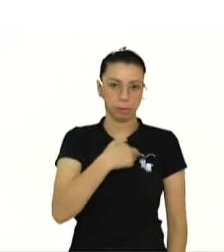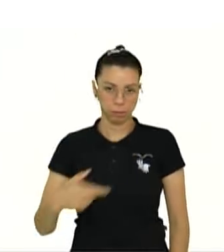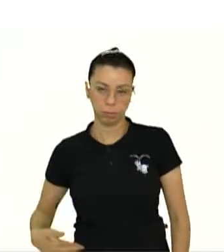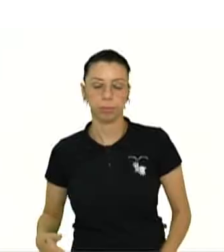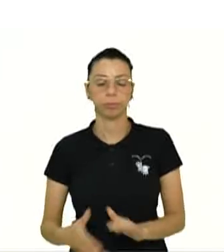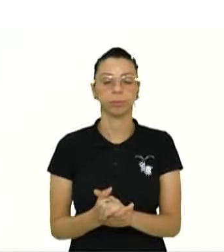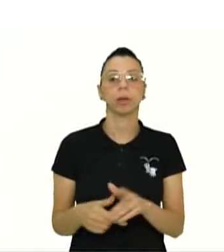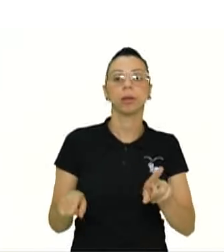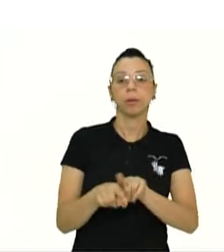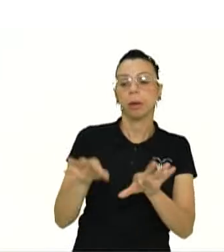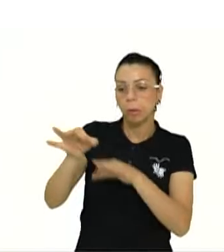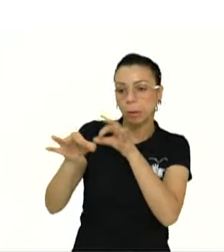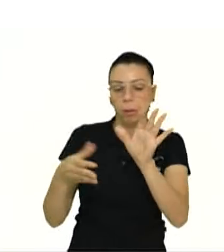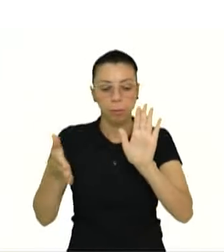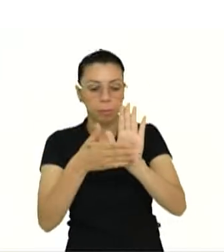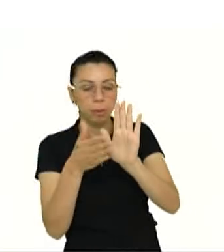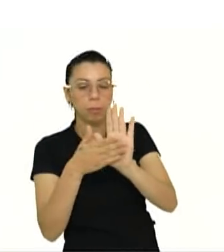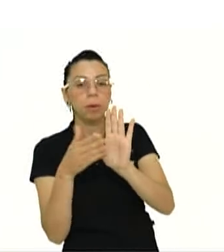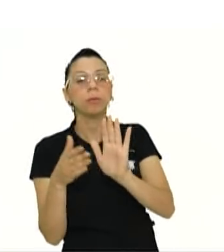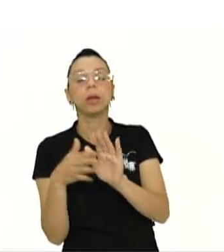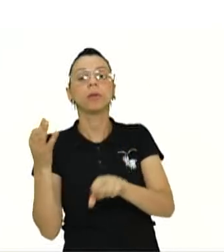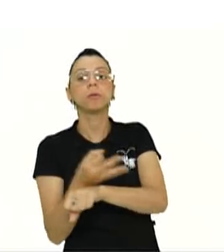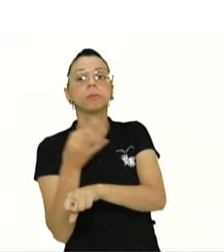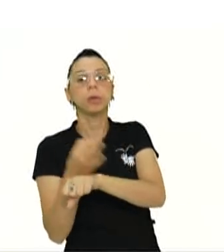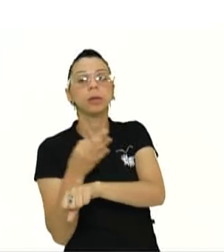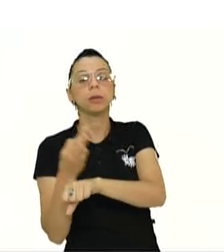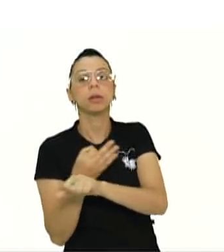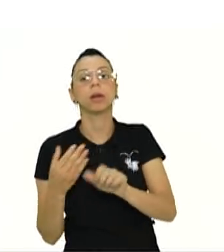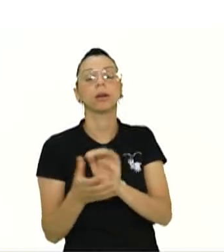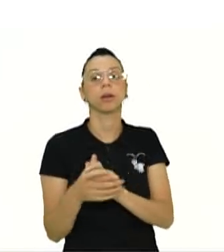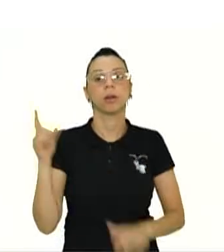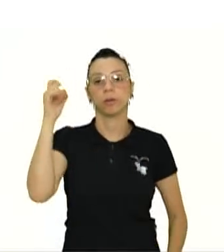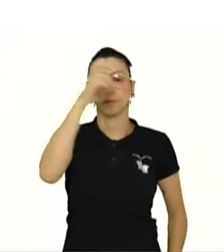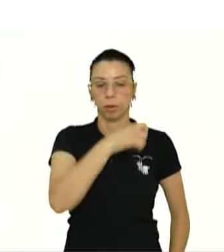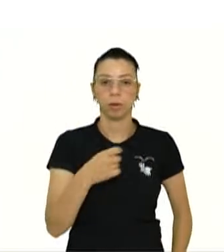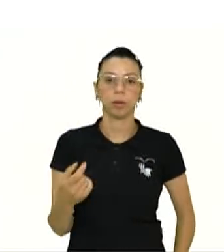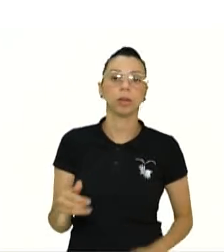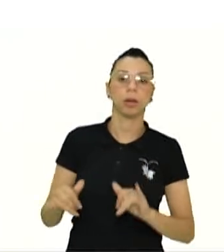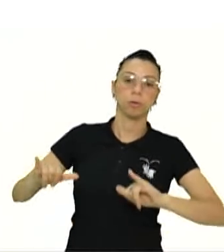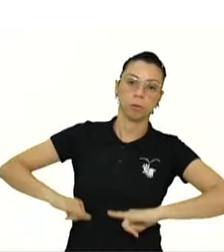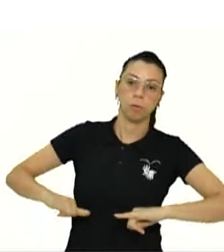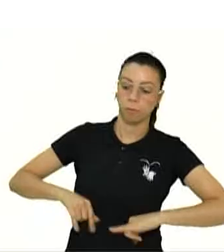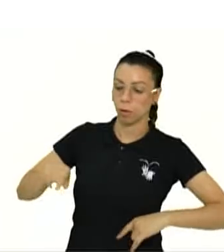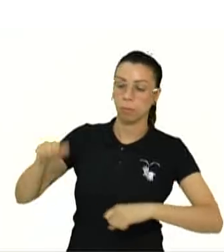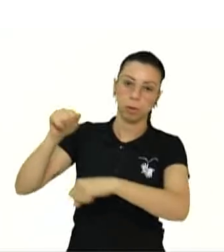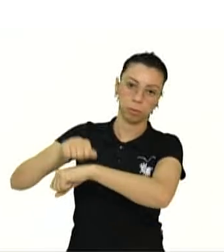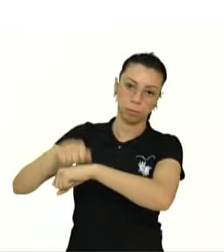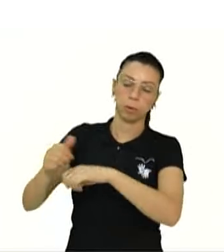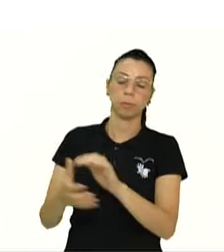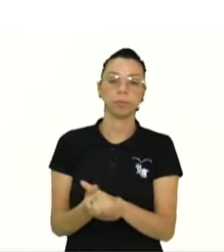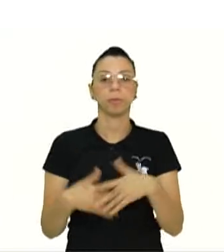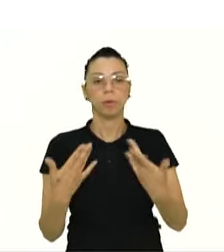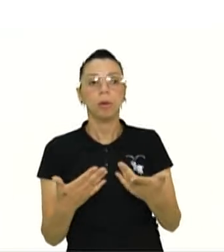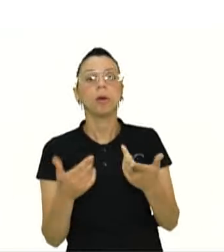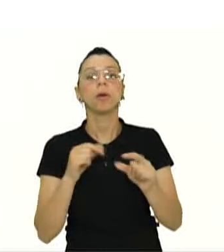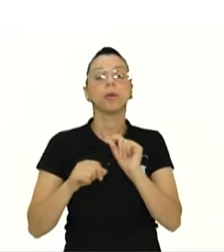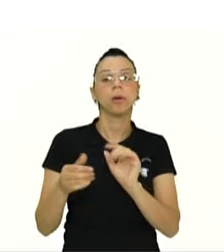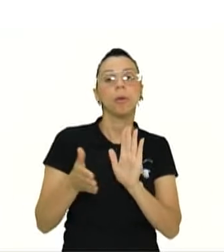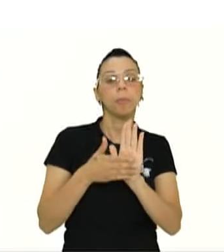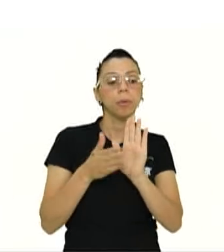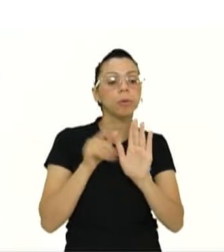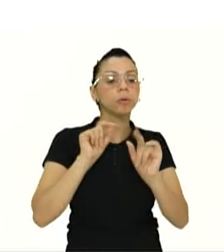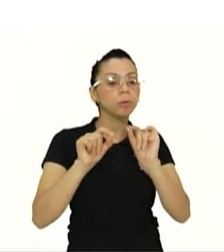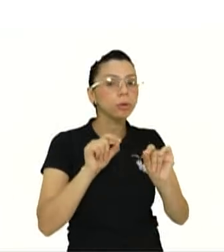propostas para tentar superar as dificuldades enfrentadas pelos plebeus. Tibério Graco, em 131, propôs a distribuição de terras